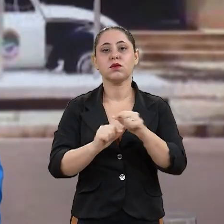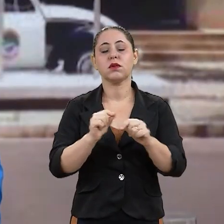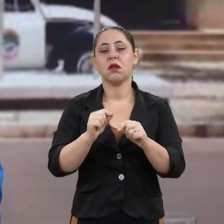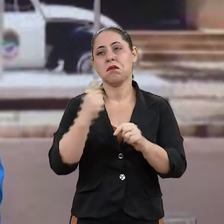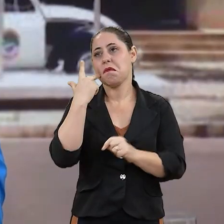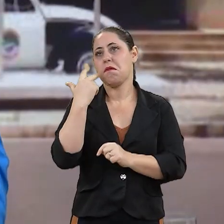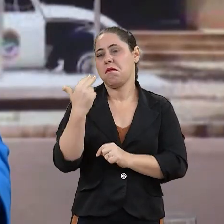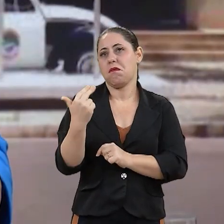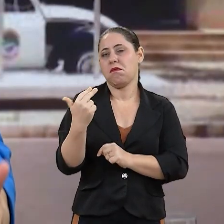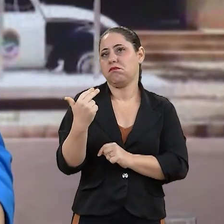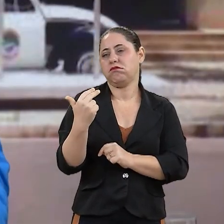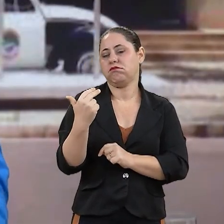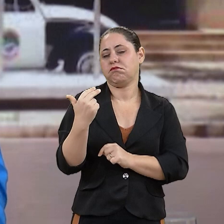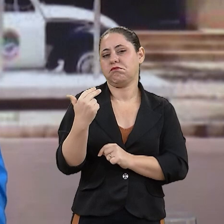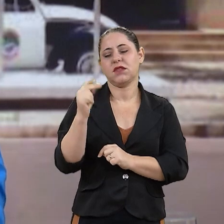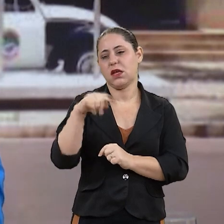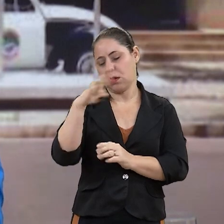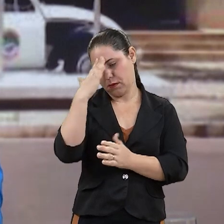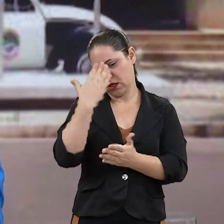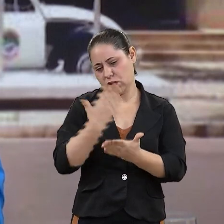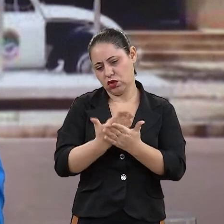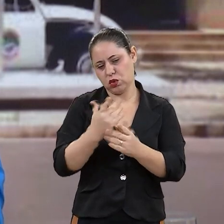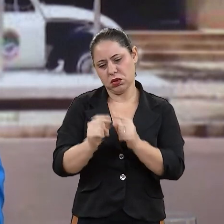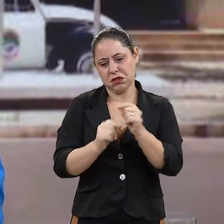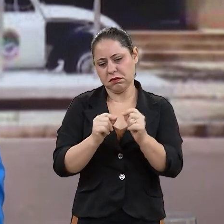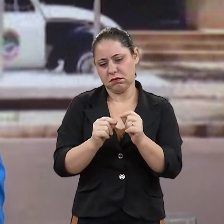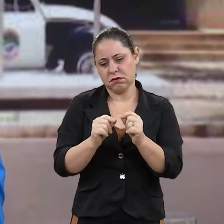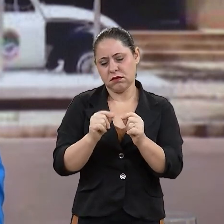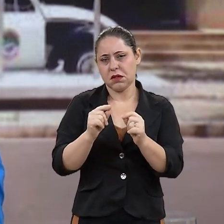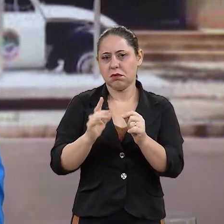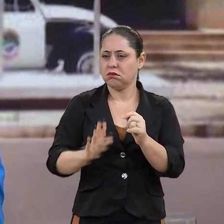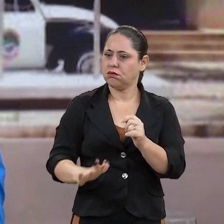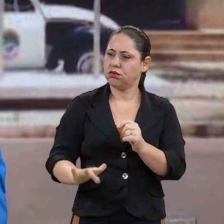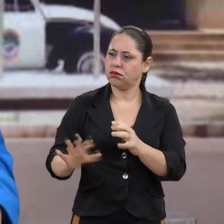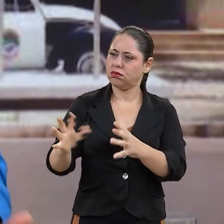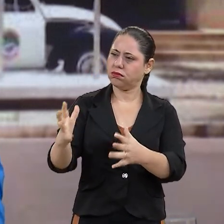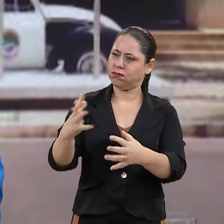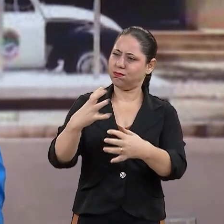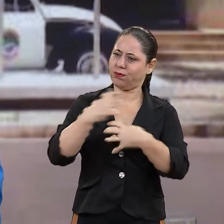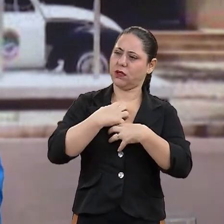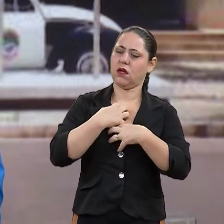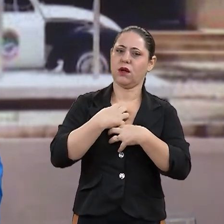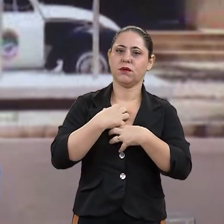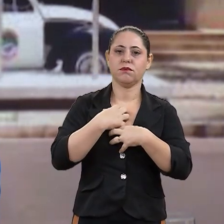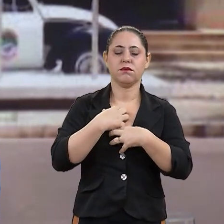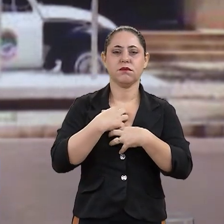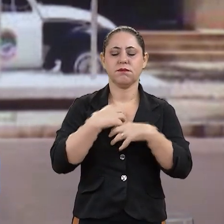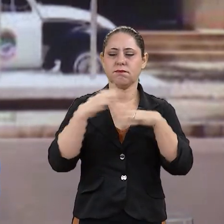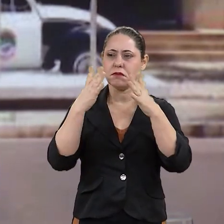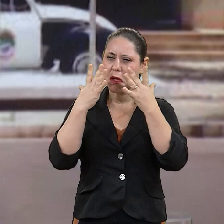aquilo, naturalmente, né, acredito eu, me tocou.